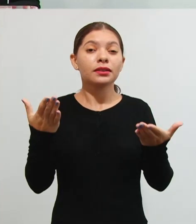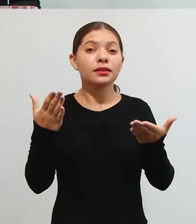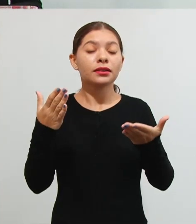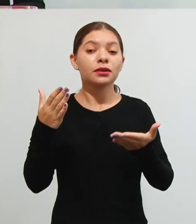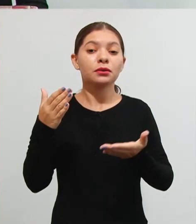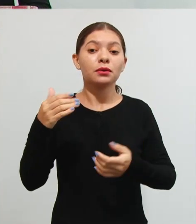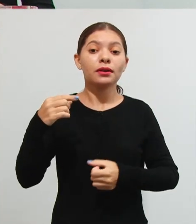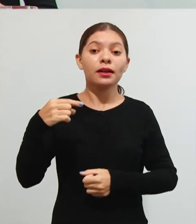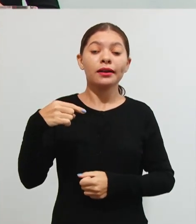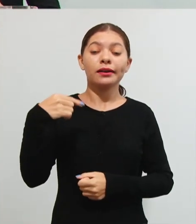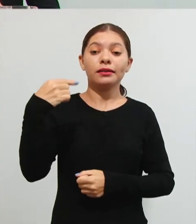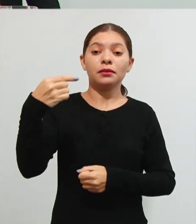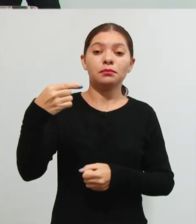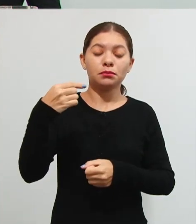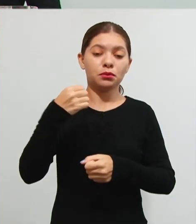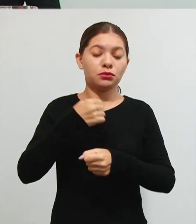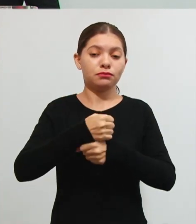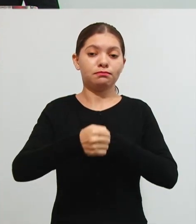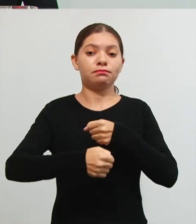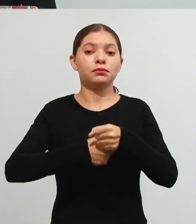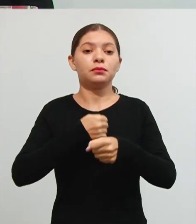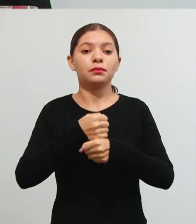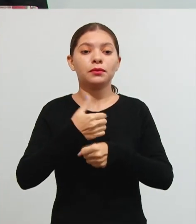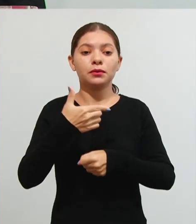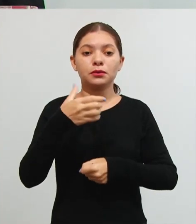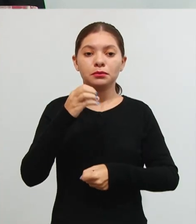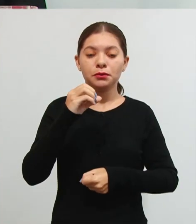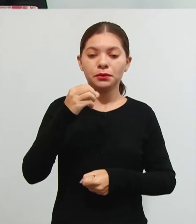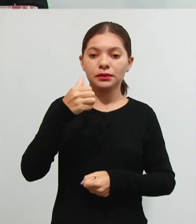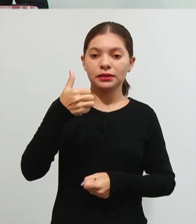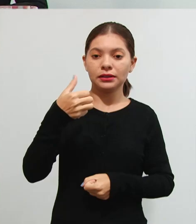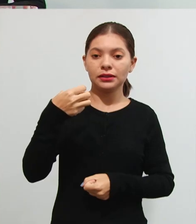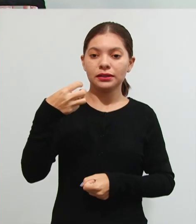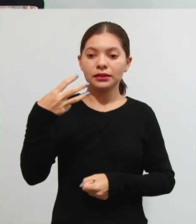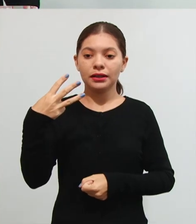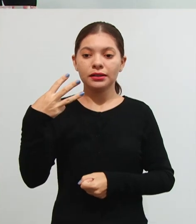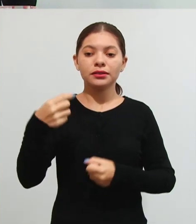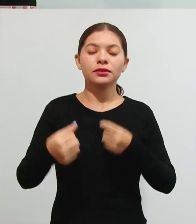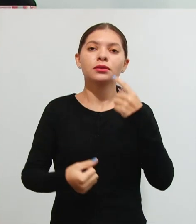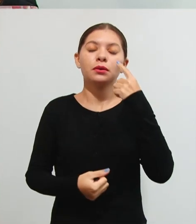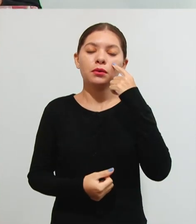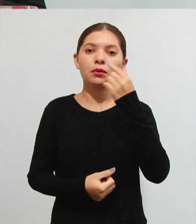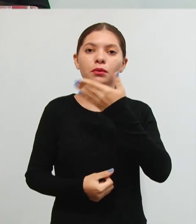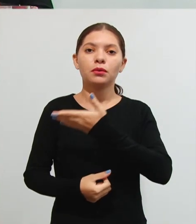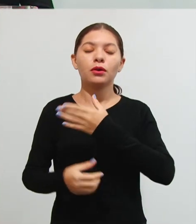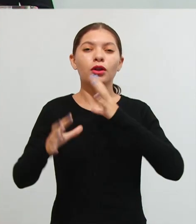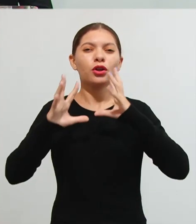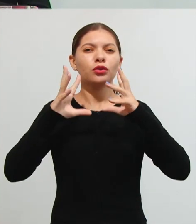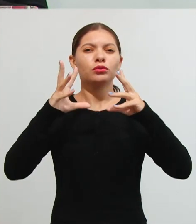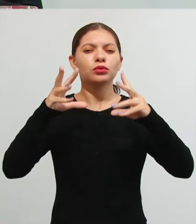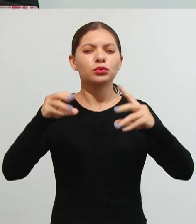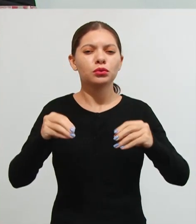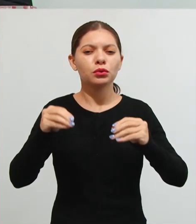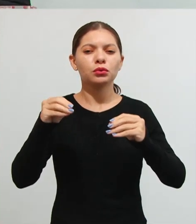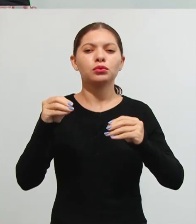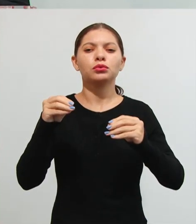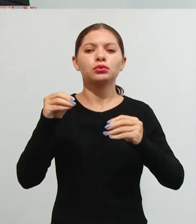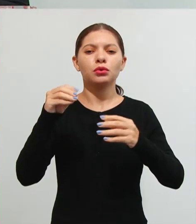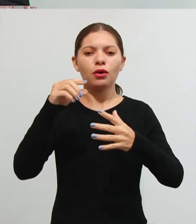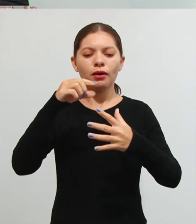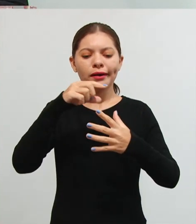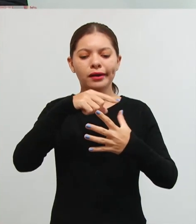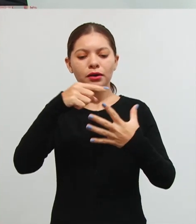de 2013, nós vamos ver aqui que todos aqueles transtornos, eles se